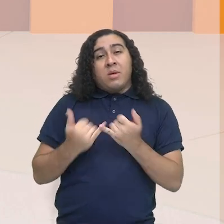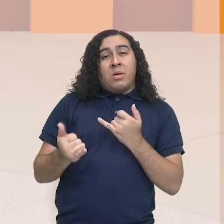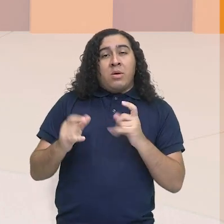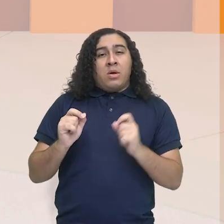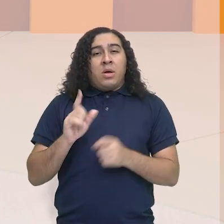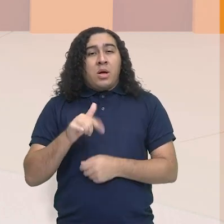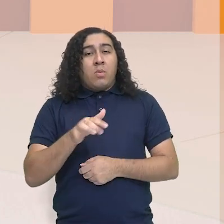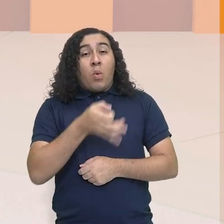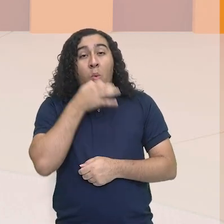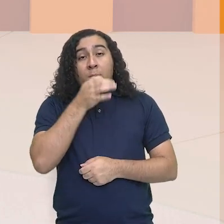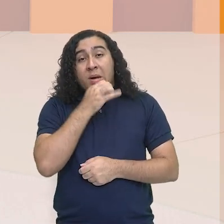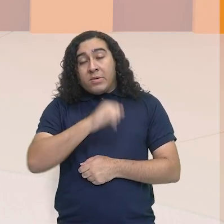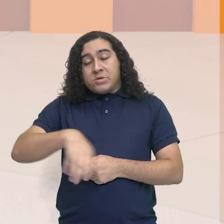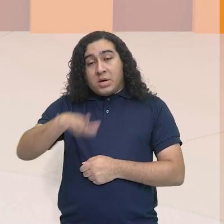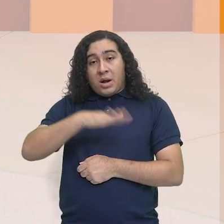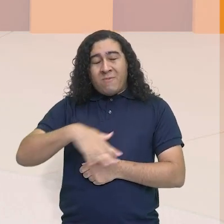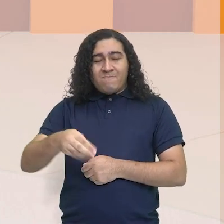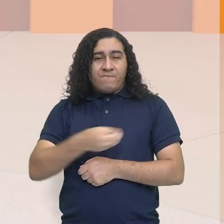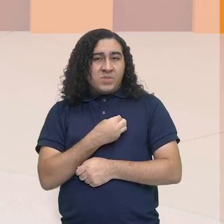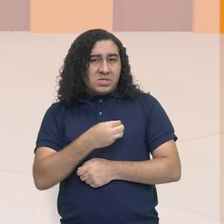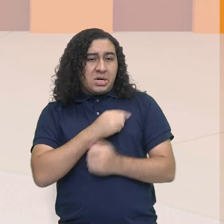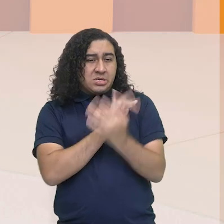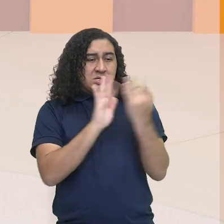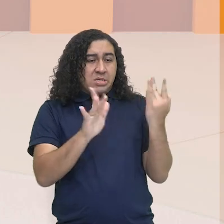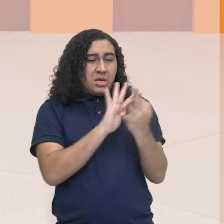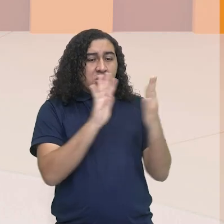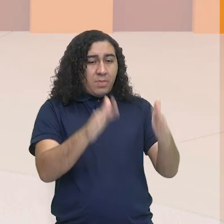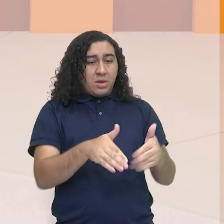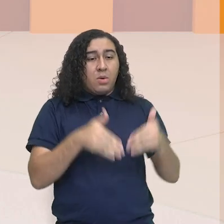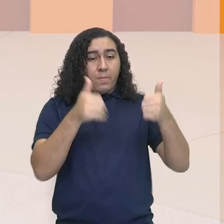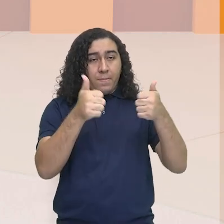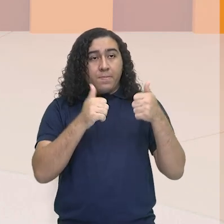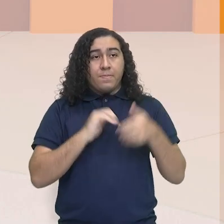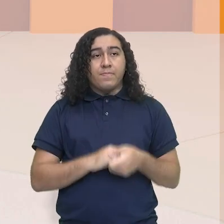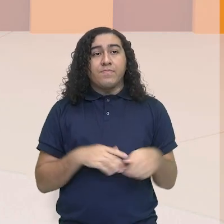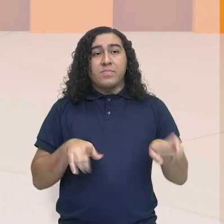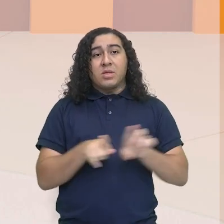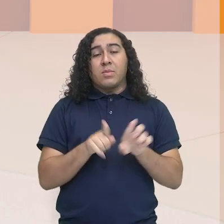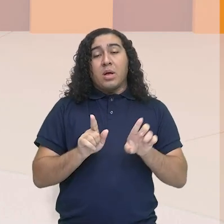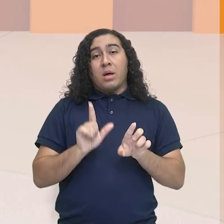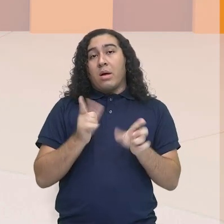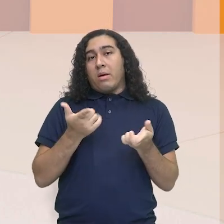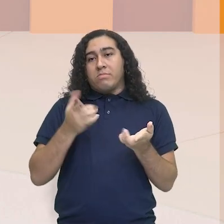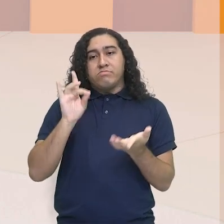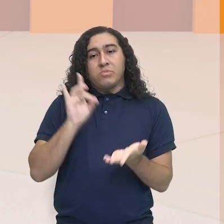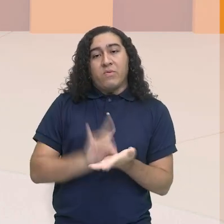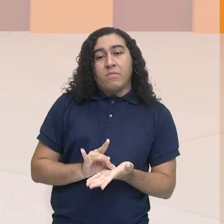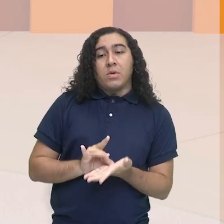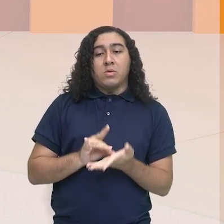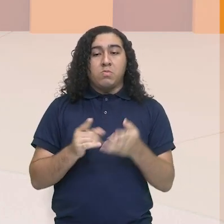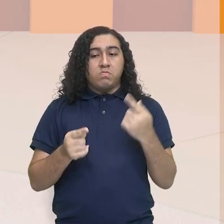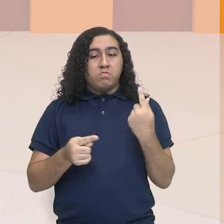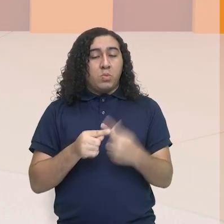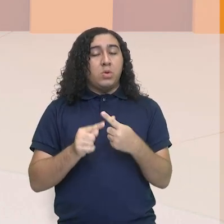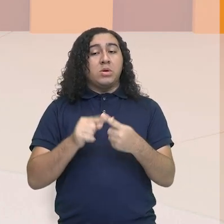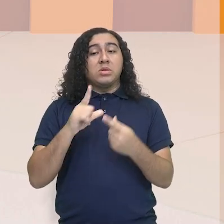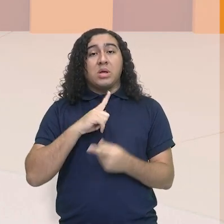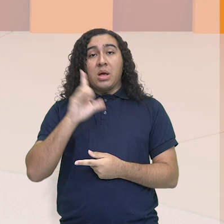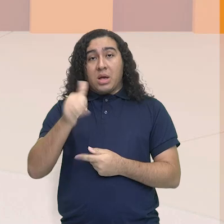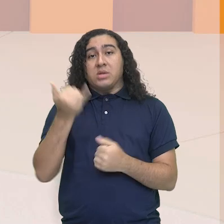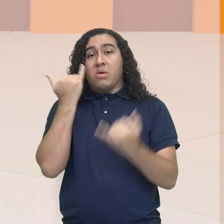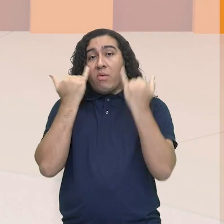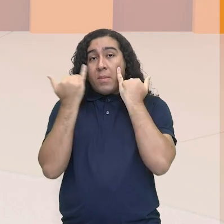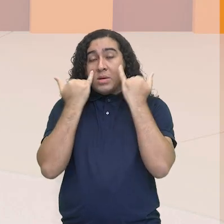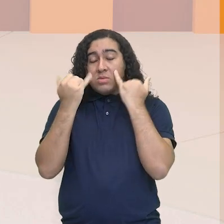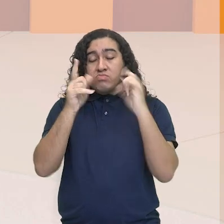uma opinião geral, né? Morar na cidade é melhor. Né? E isso acaba sendo confirmado por esses dados, né? As pessoas